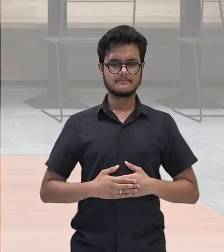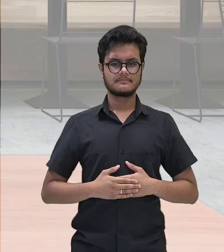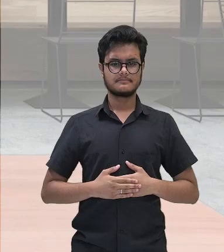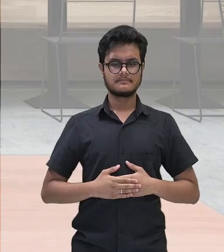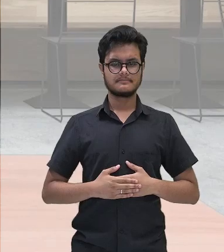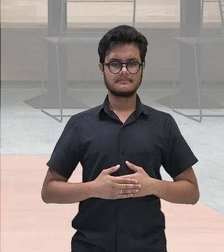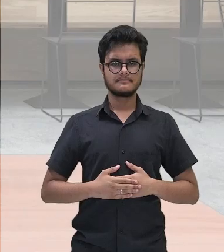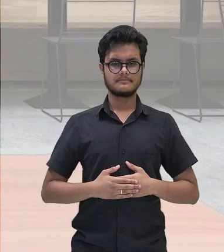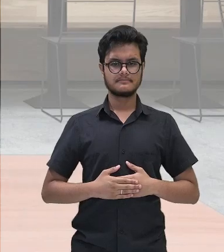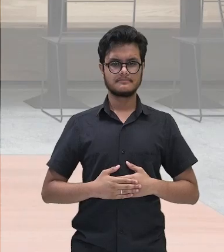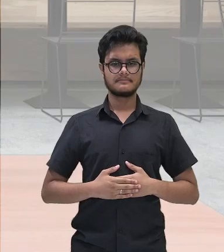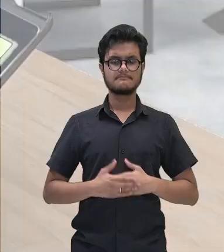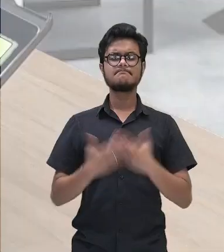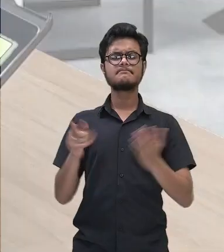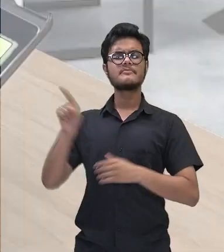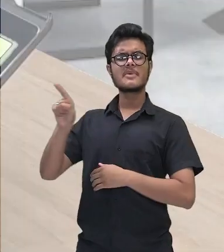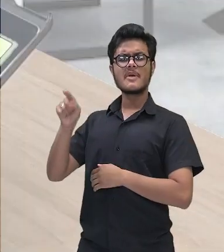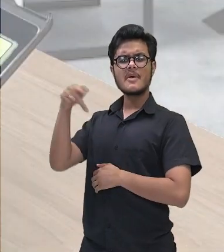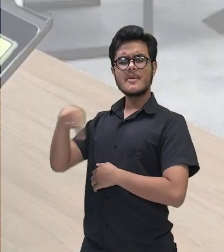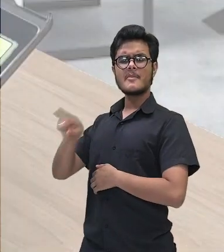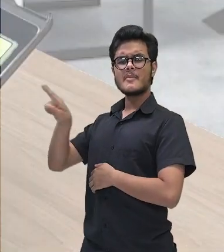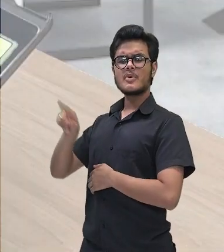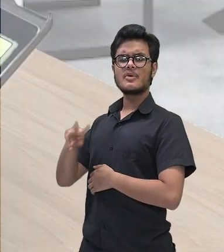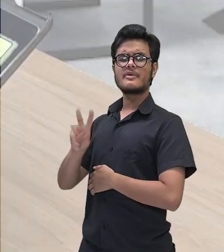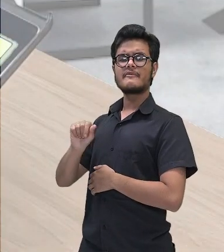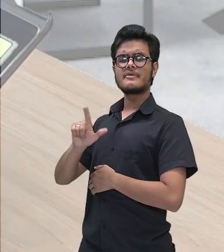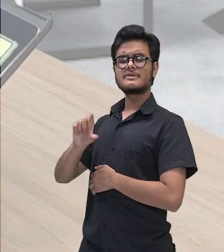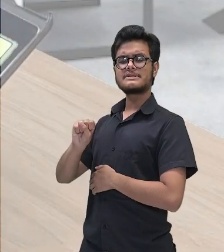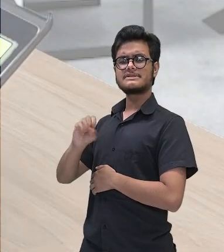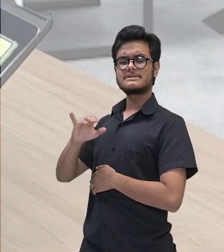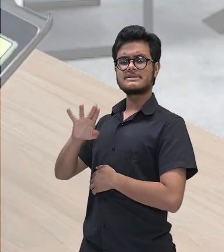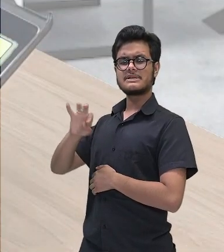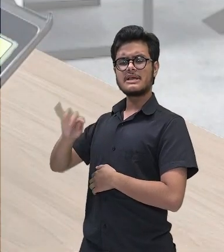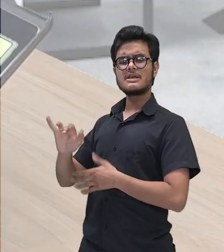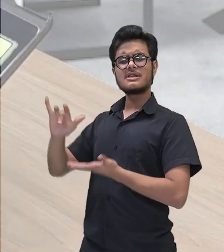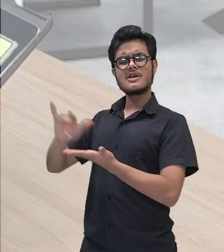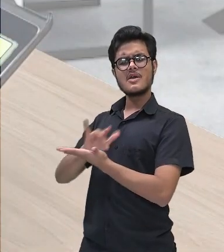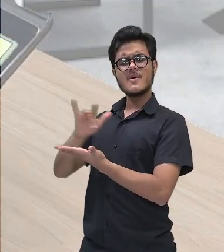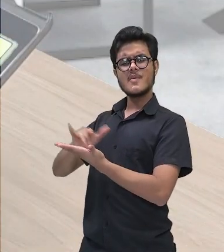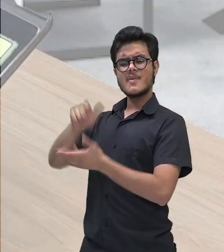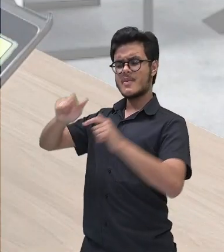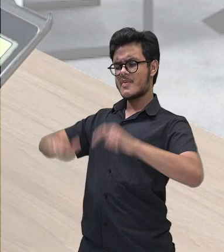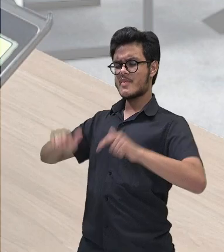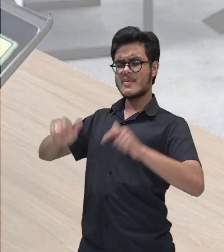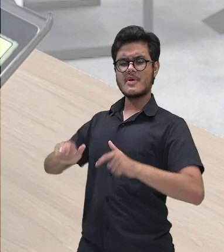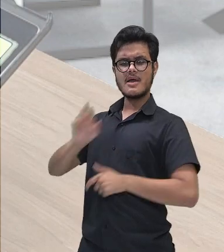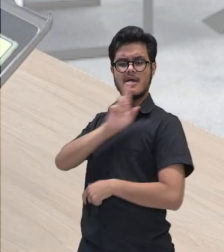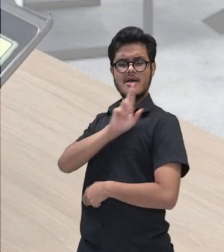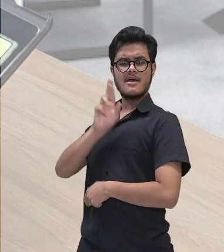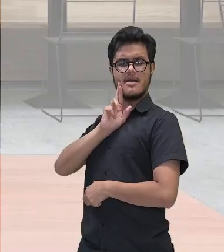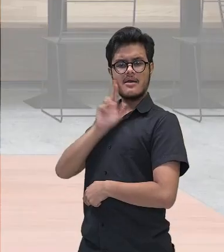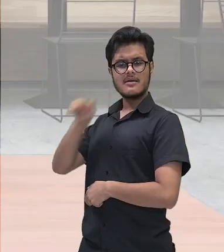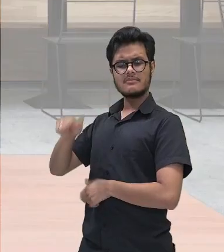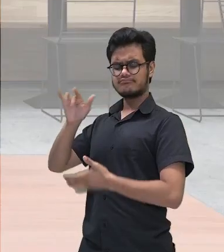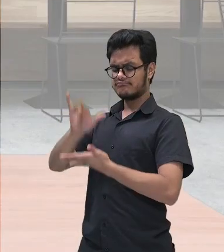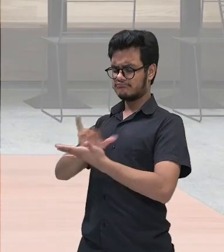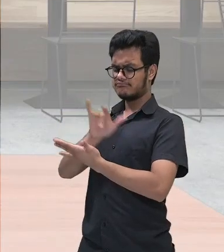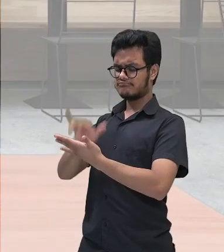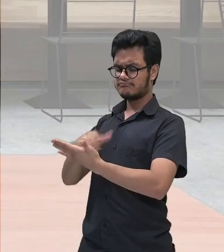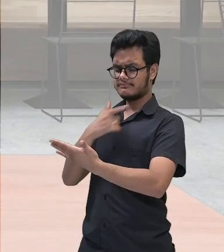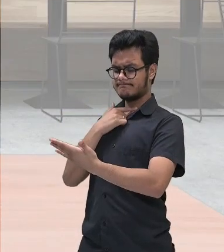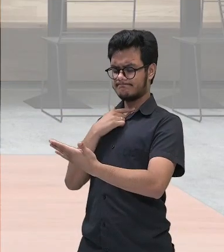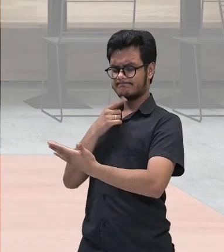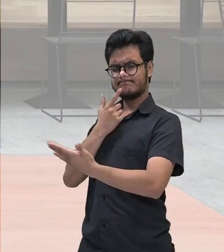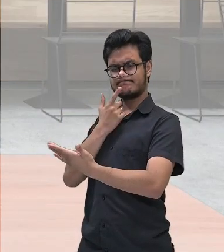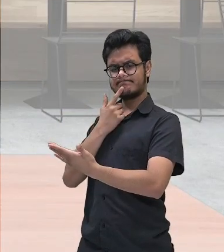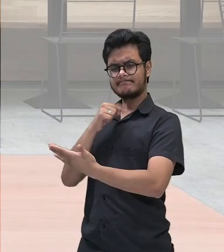vídeo temos aí a professora valcineide ela está no restaurante olhando o cardápio e está em dúvida